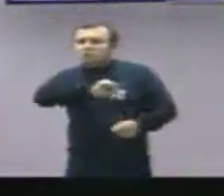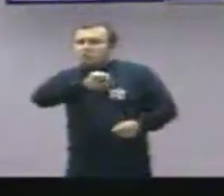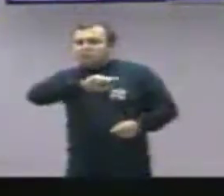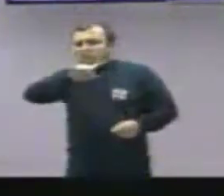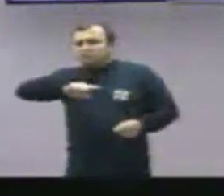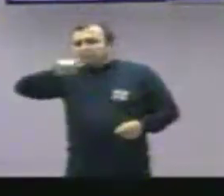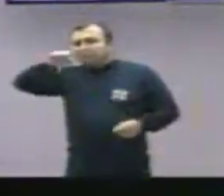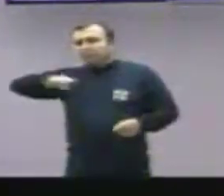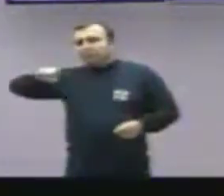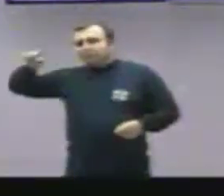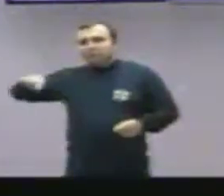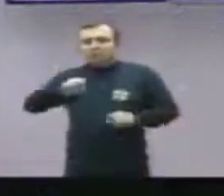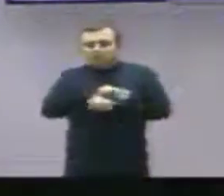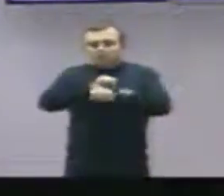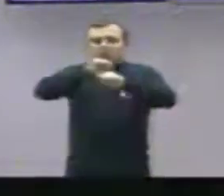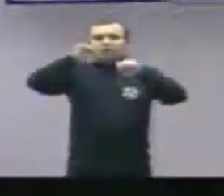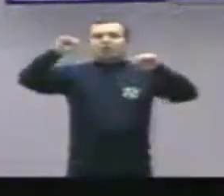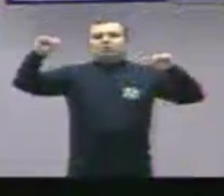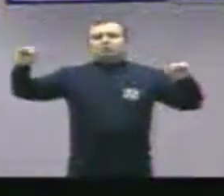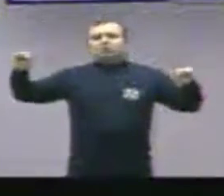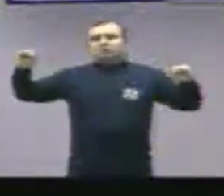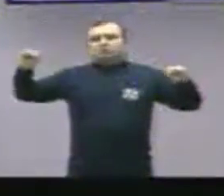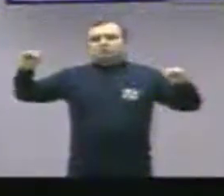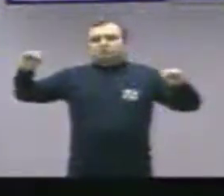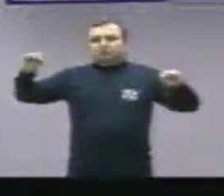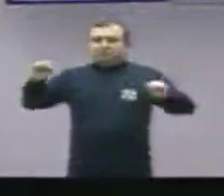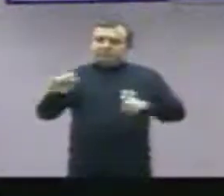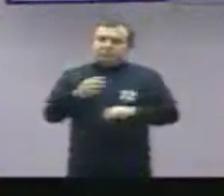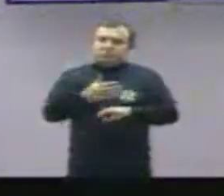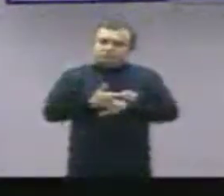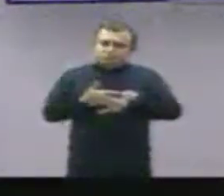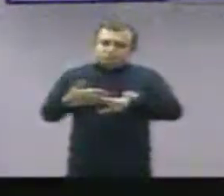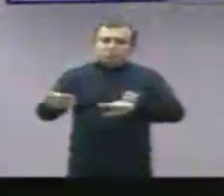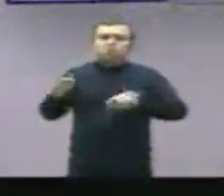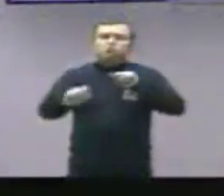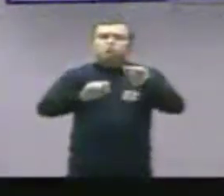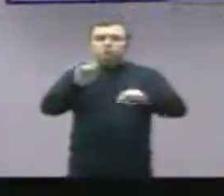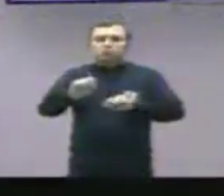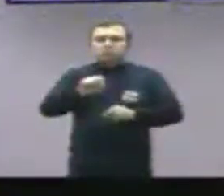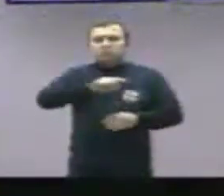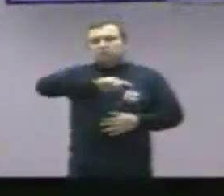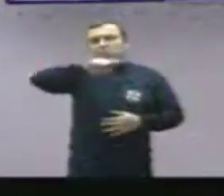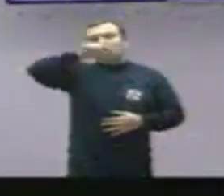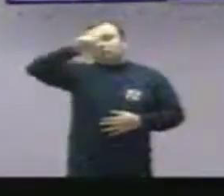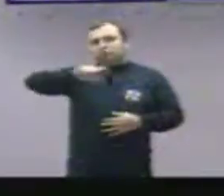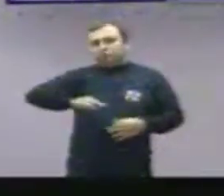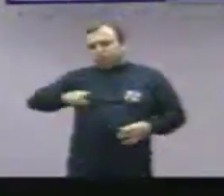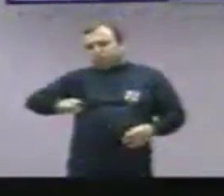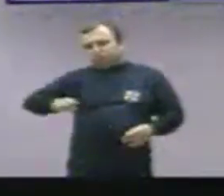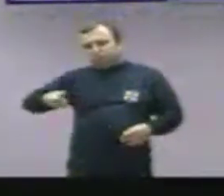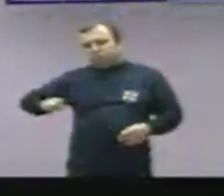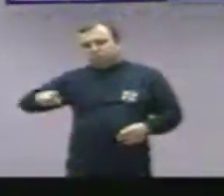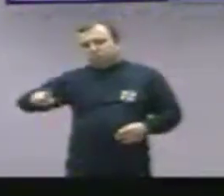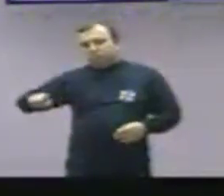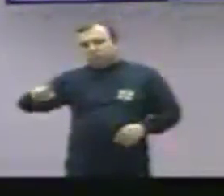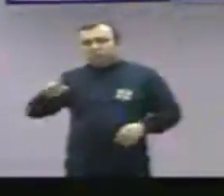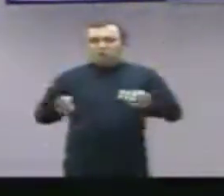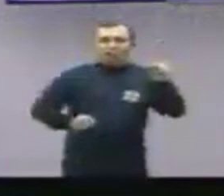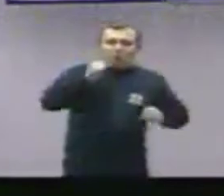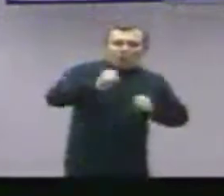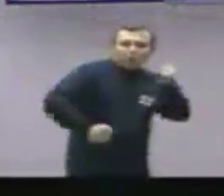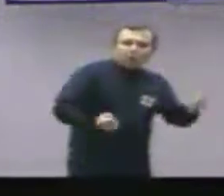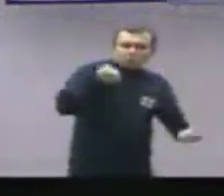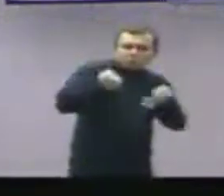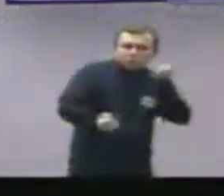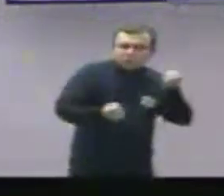longo do dia. Quando você acorda, geralmente a frequência cardíaca está mais baixa. Quando você faz uma atividade